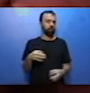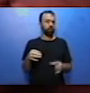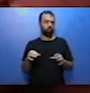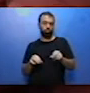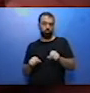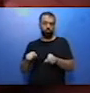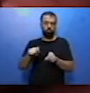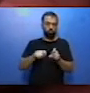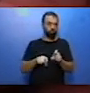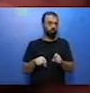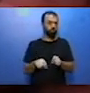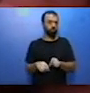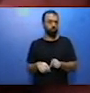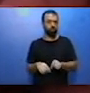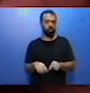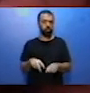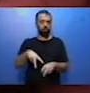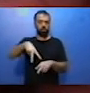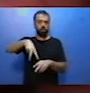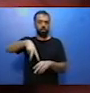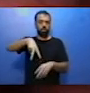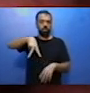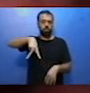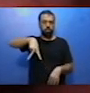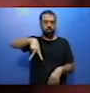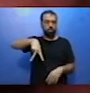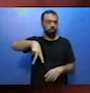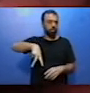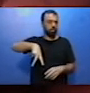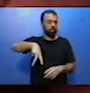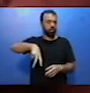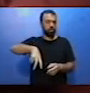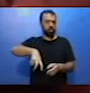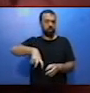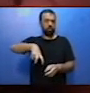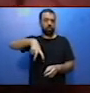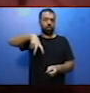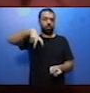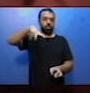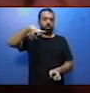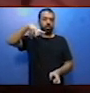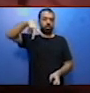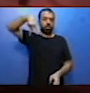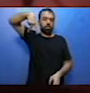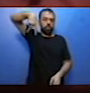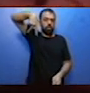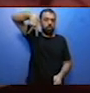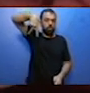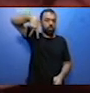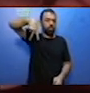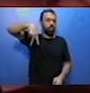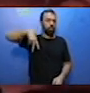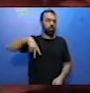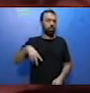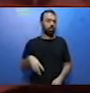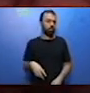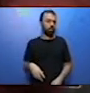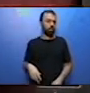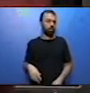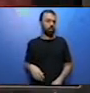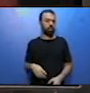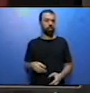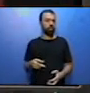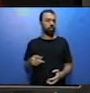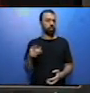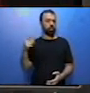distribuir afastando as pernas pegando algo entre as pernas trazendo o peso hente o corpo para se deslocar